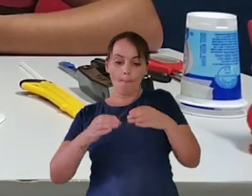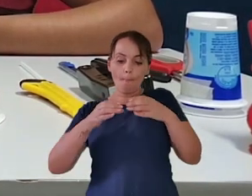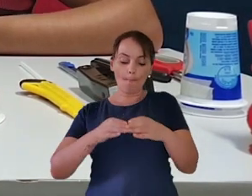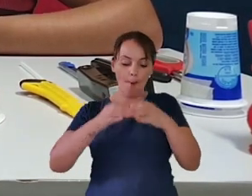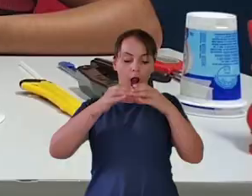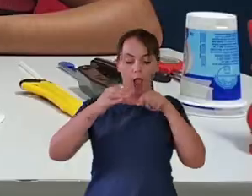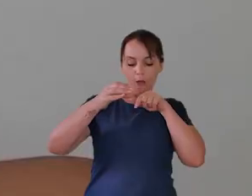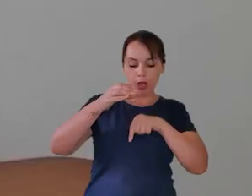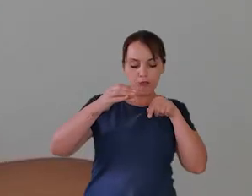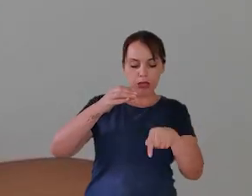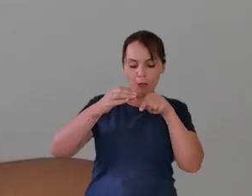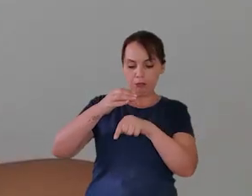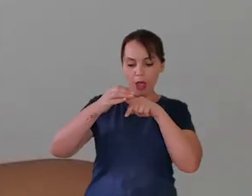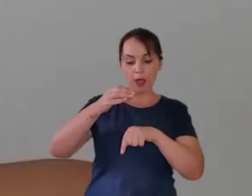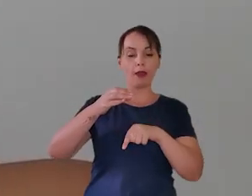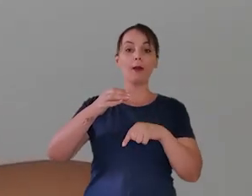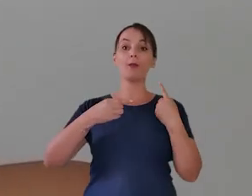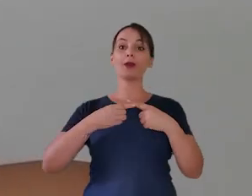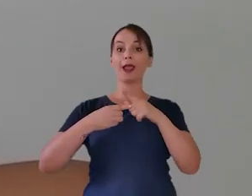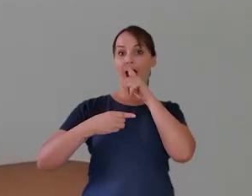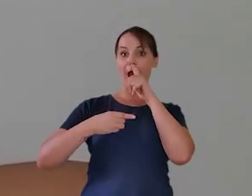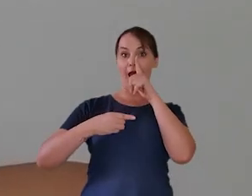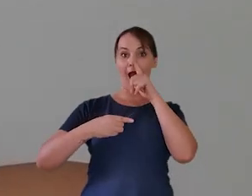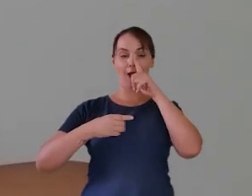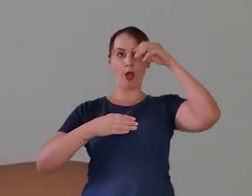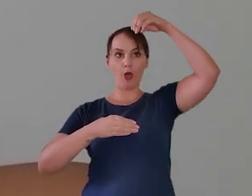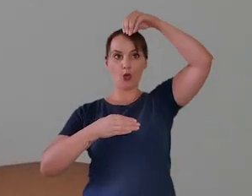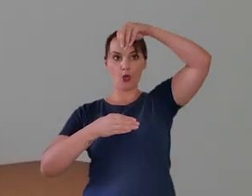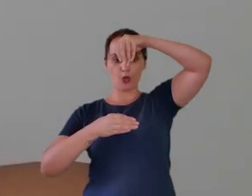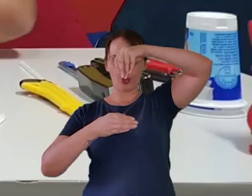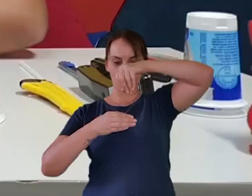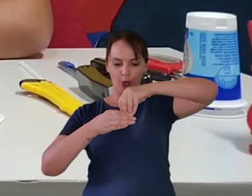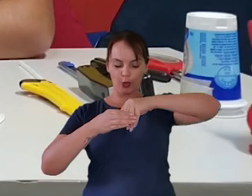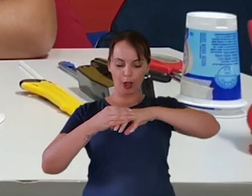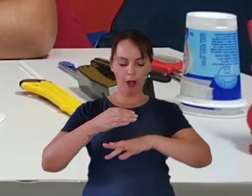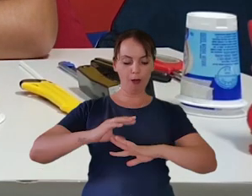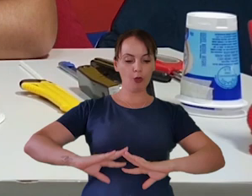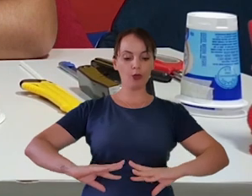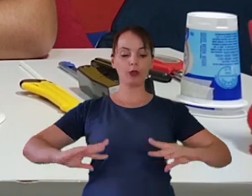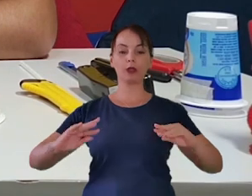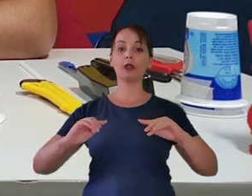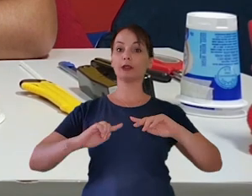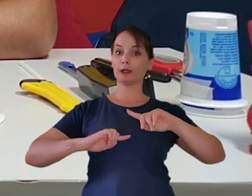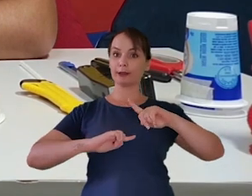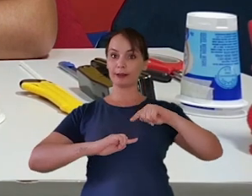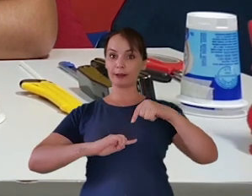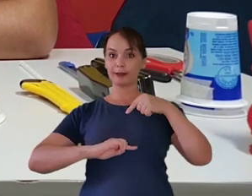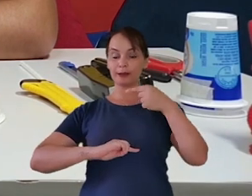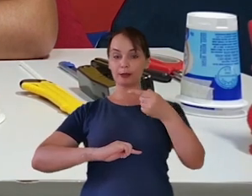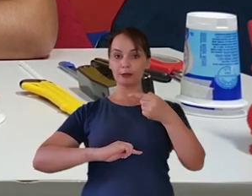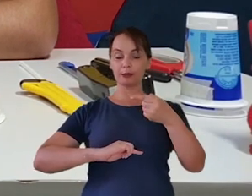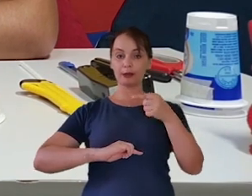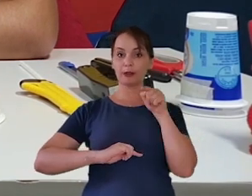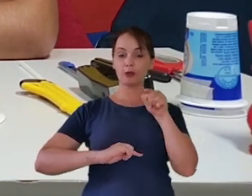Quando a água cair, ela vai juntar aqui no fundo e ela vai poder sair. Feito isso, nós vamos colocar a parte